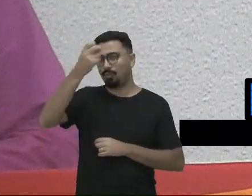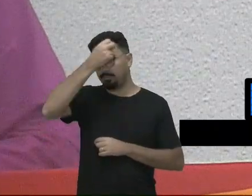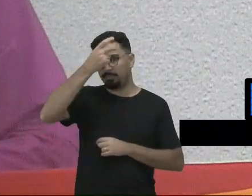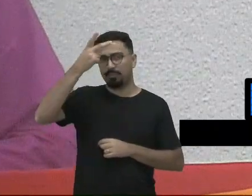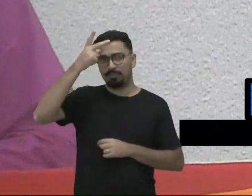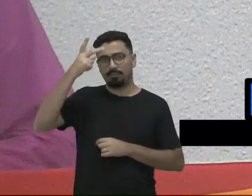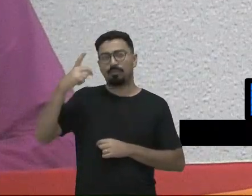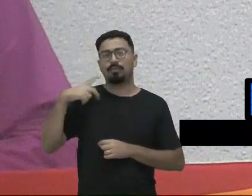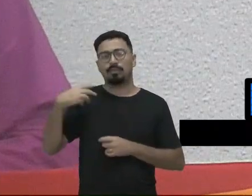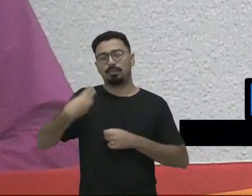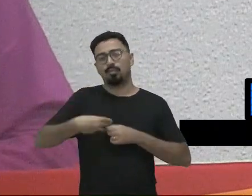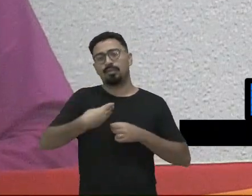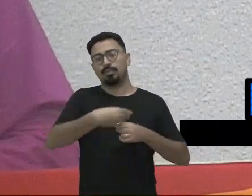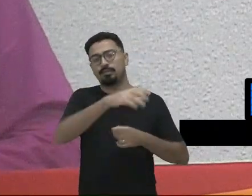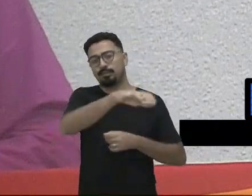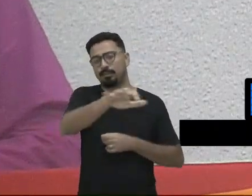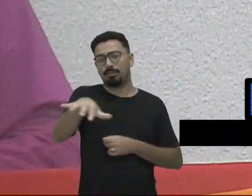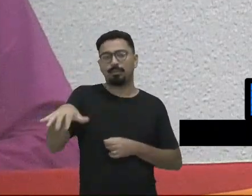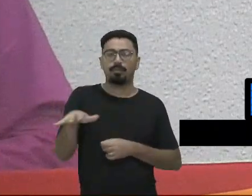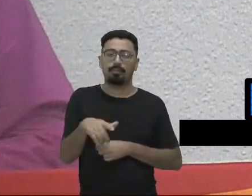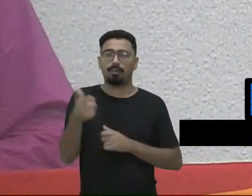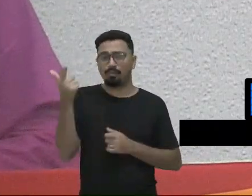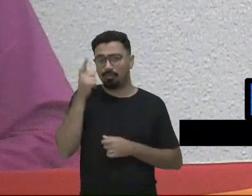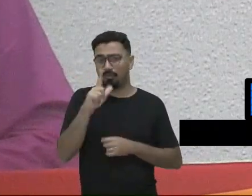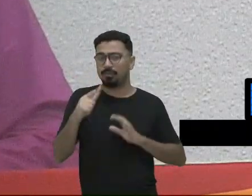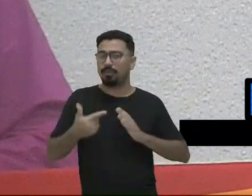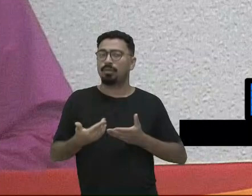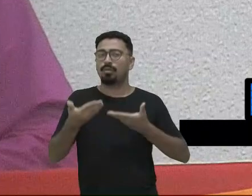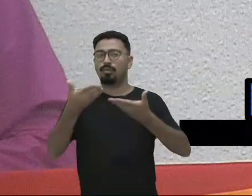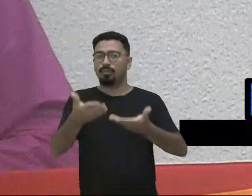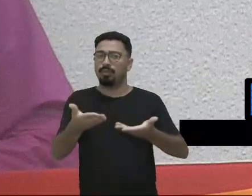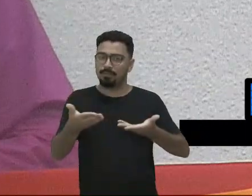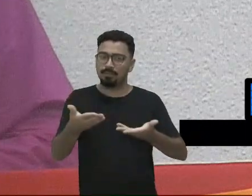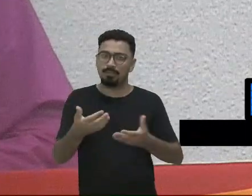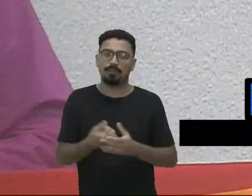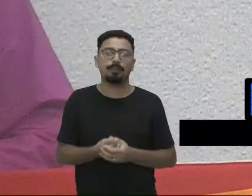subseções, tem a possibilidade de promover